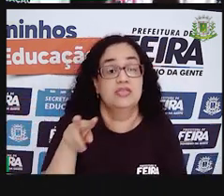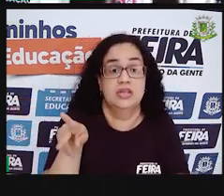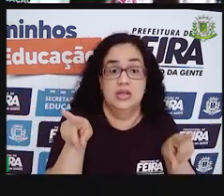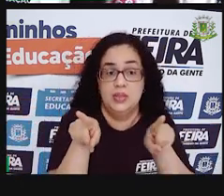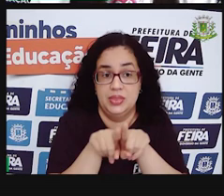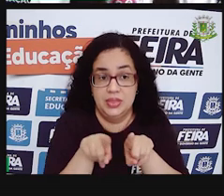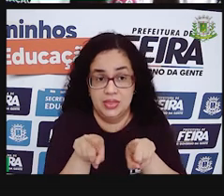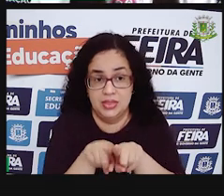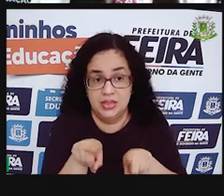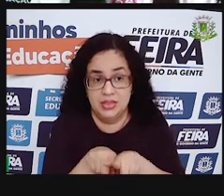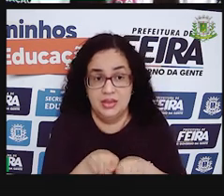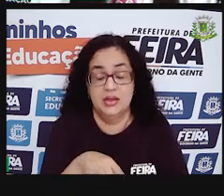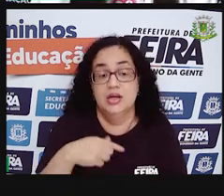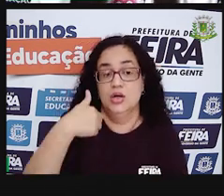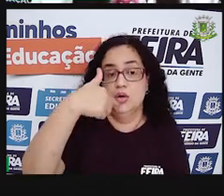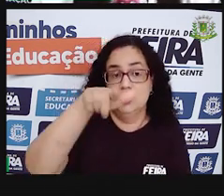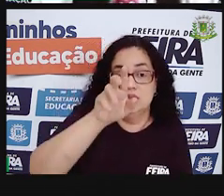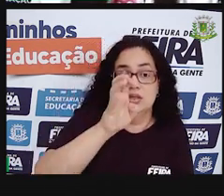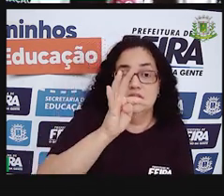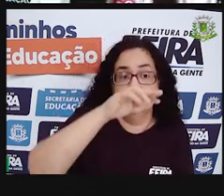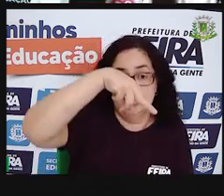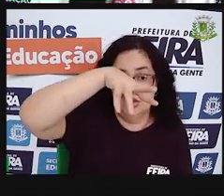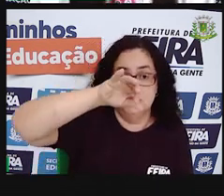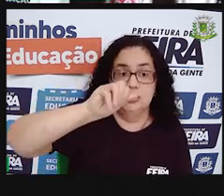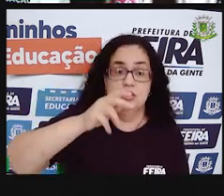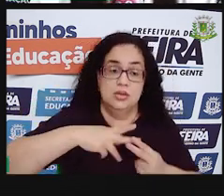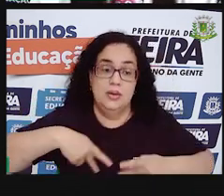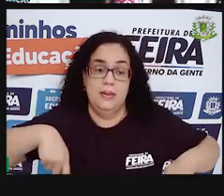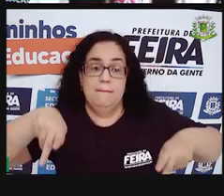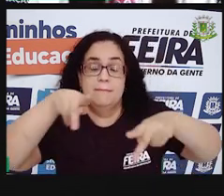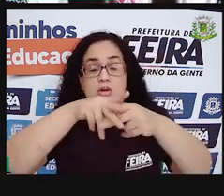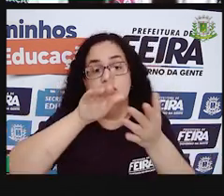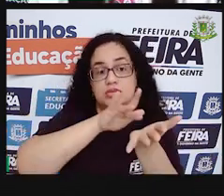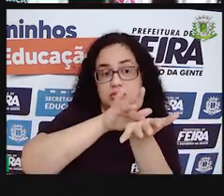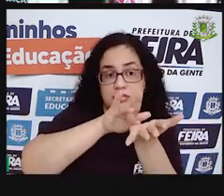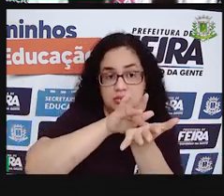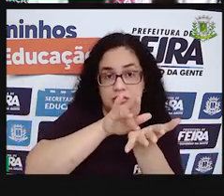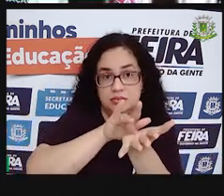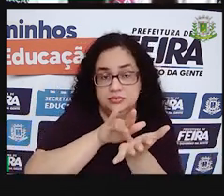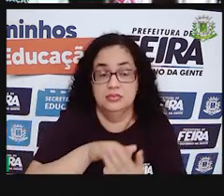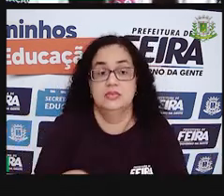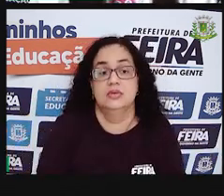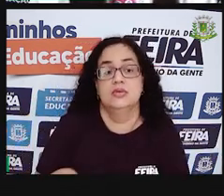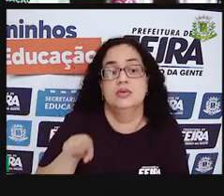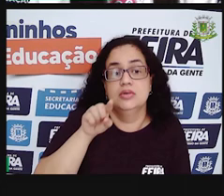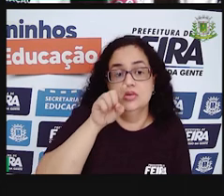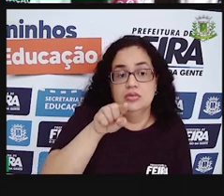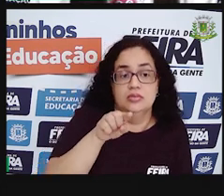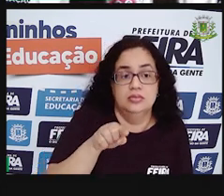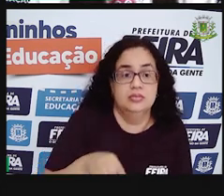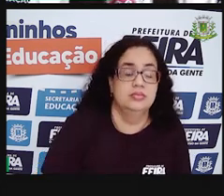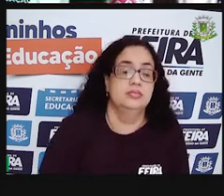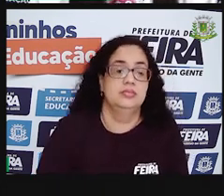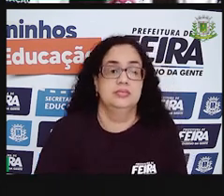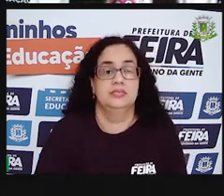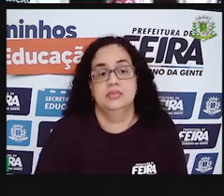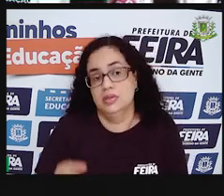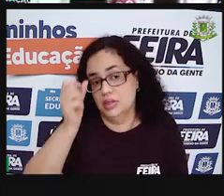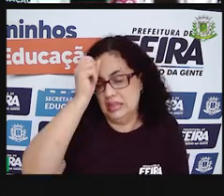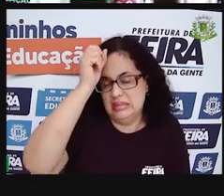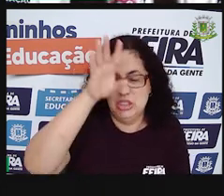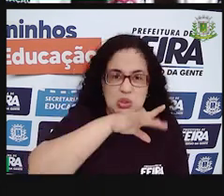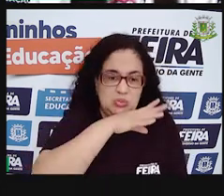as contribuições dessa outra etnia, né, dos povos ciganos? E que assim vocês desconstruam aí a